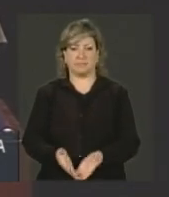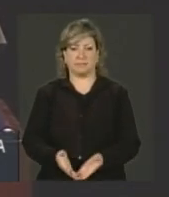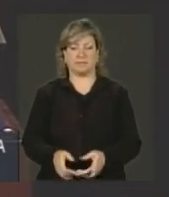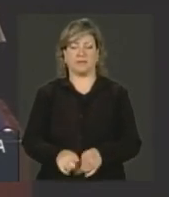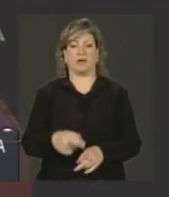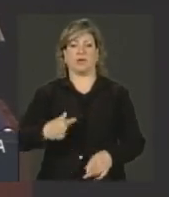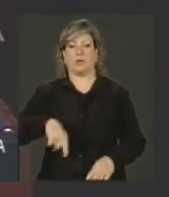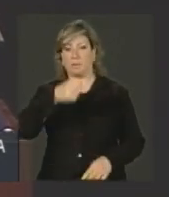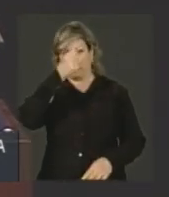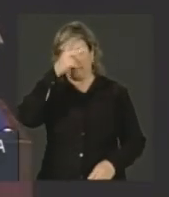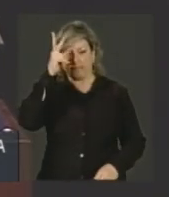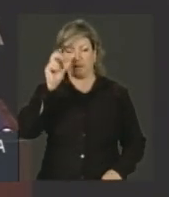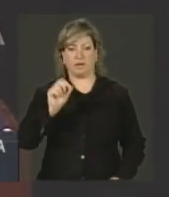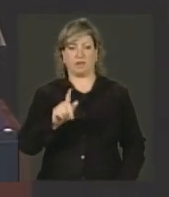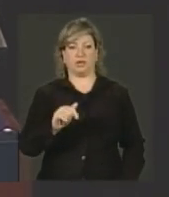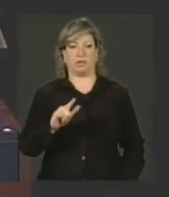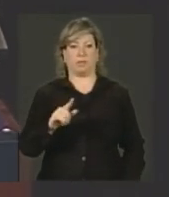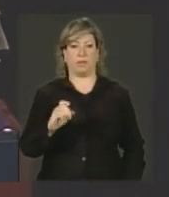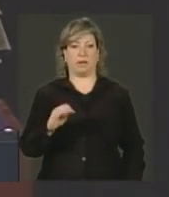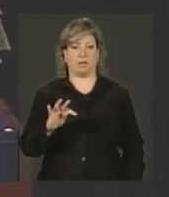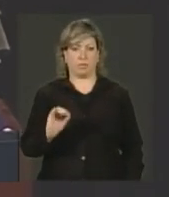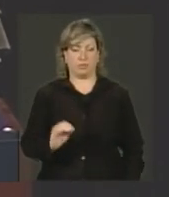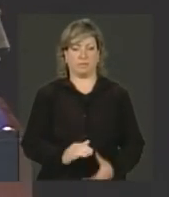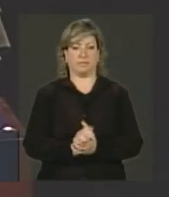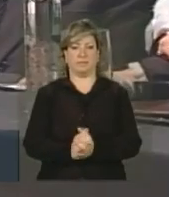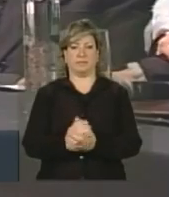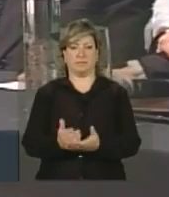nosso prefeito Gilberto Kassab,